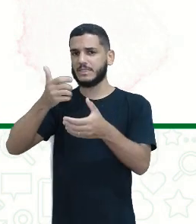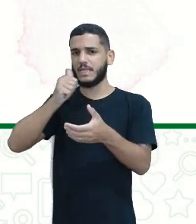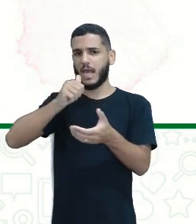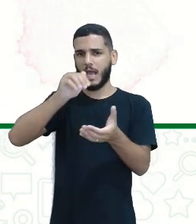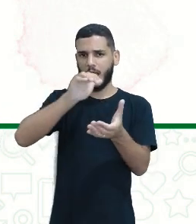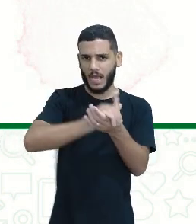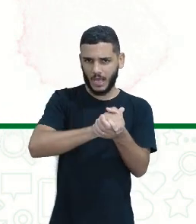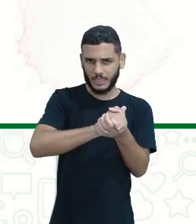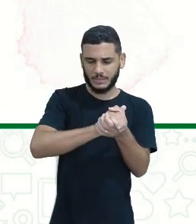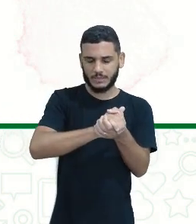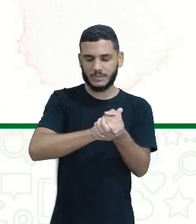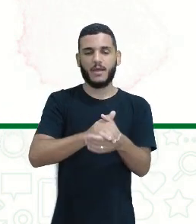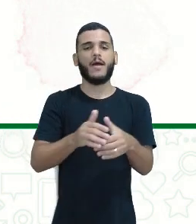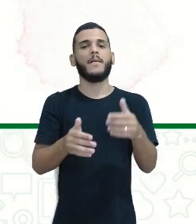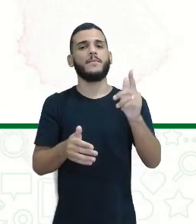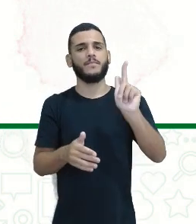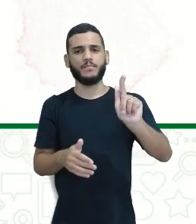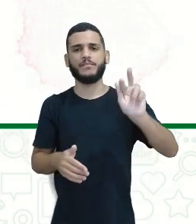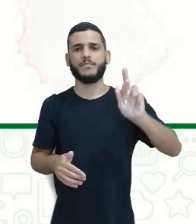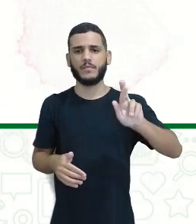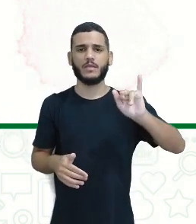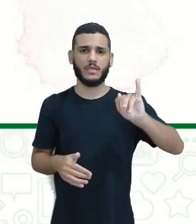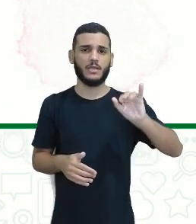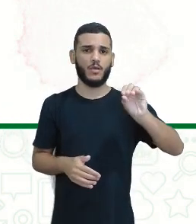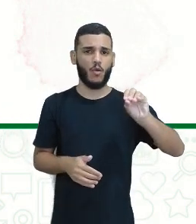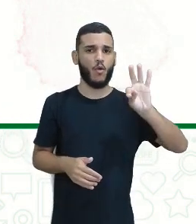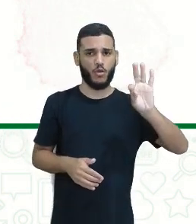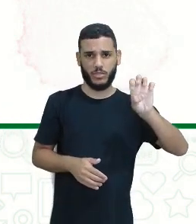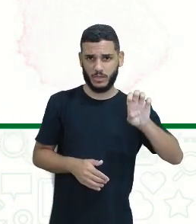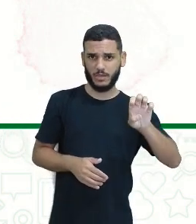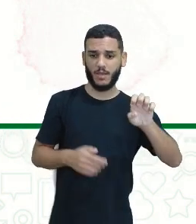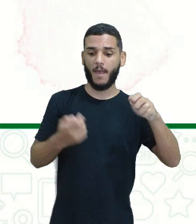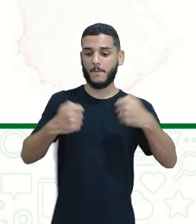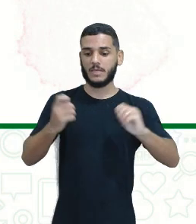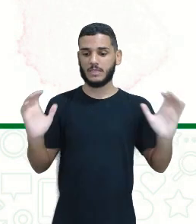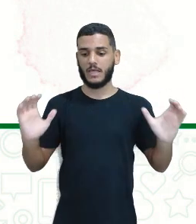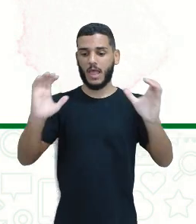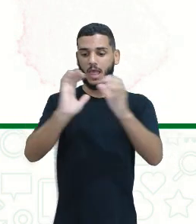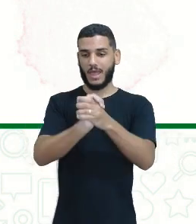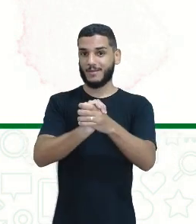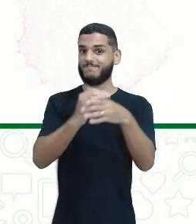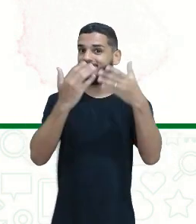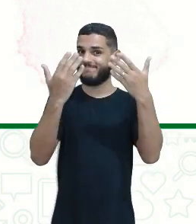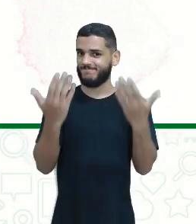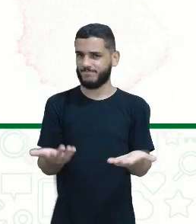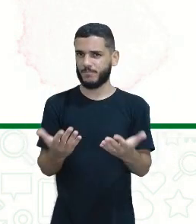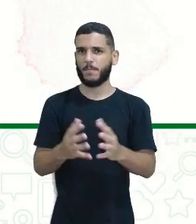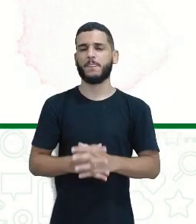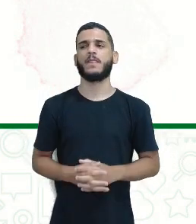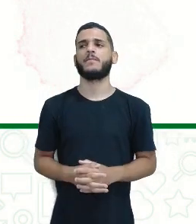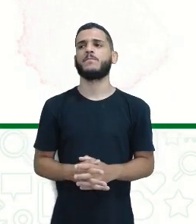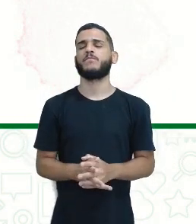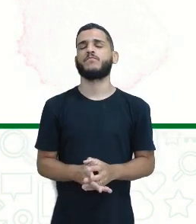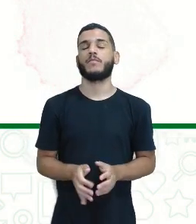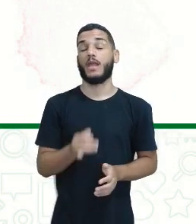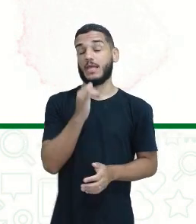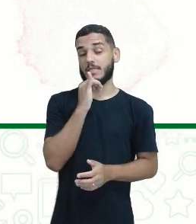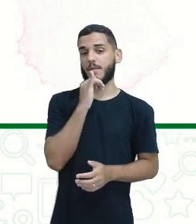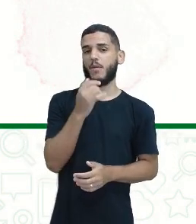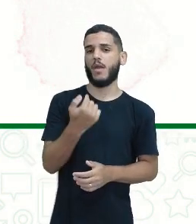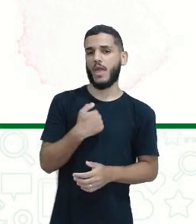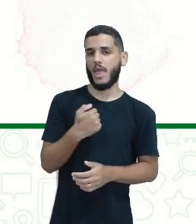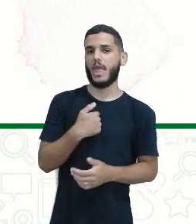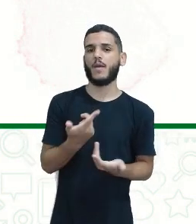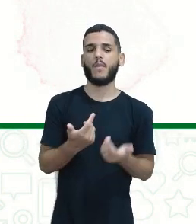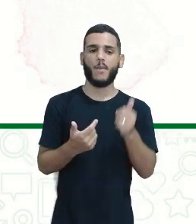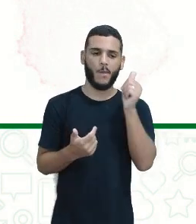organização social? Significa dizer que se, por algum motivo, eu estou lá, sou uma